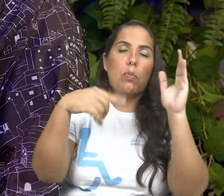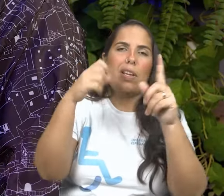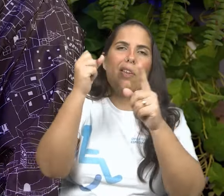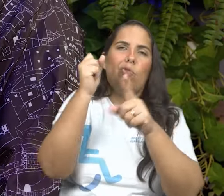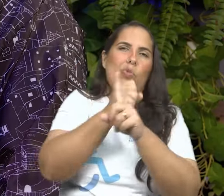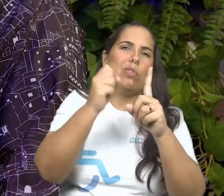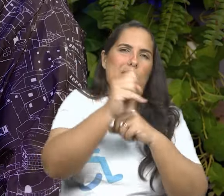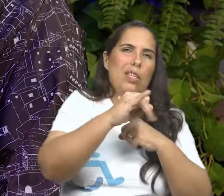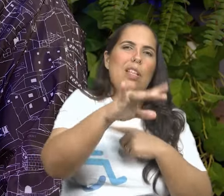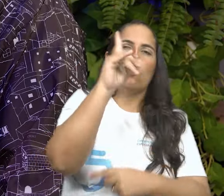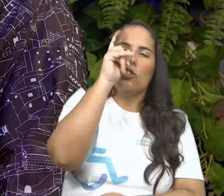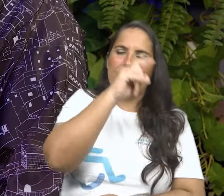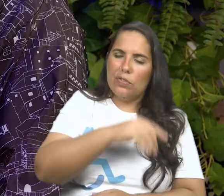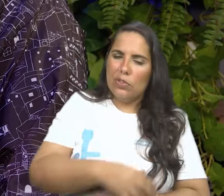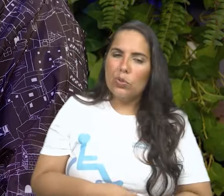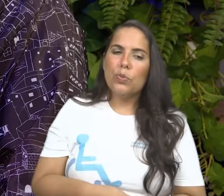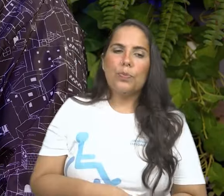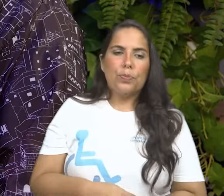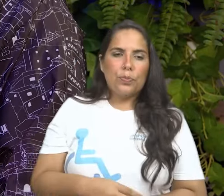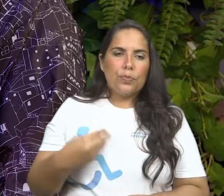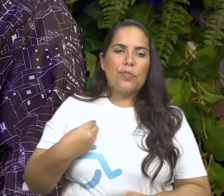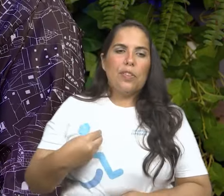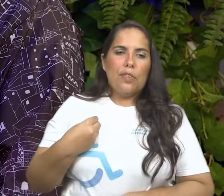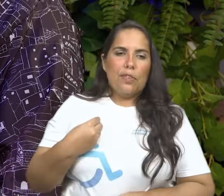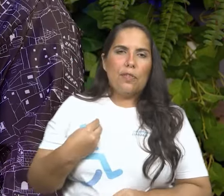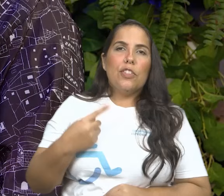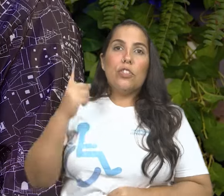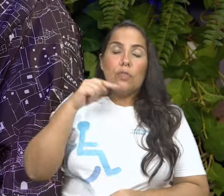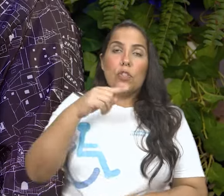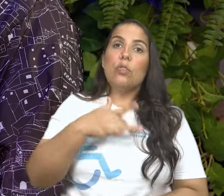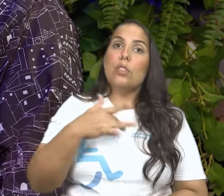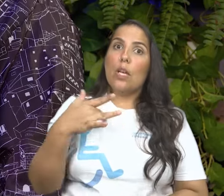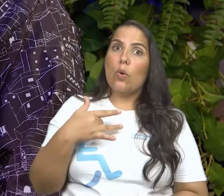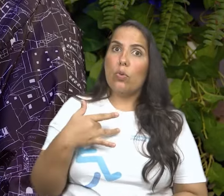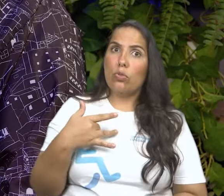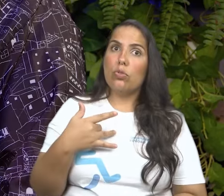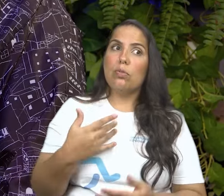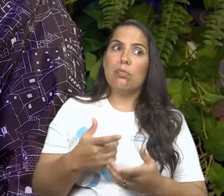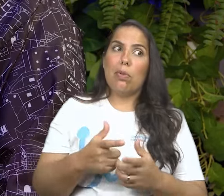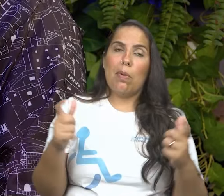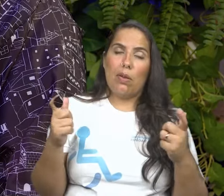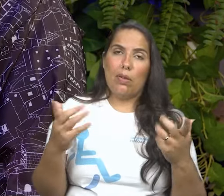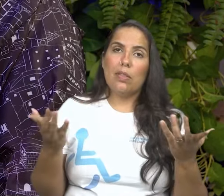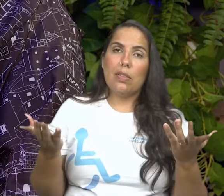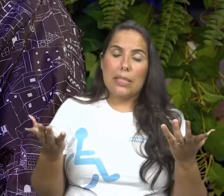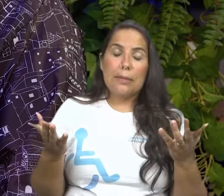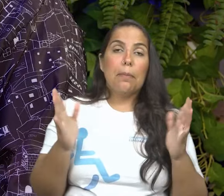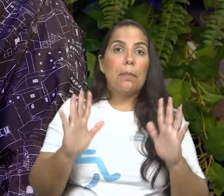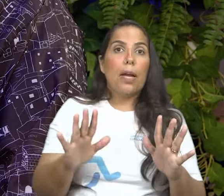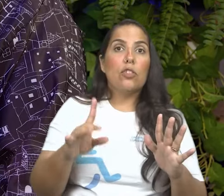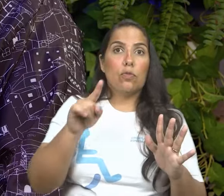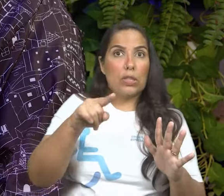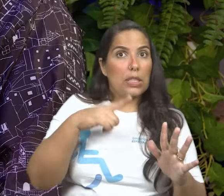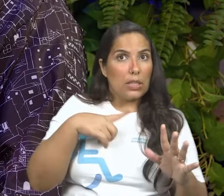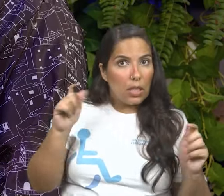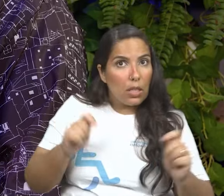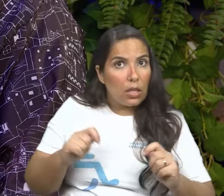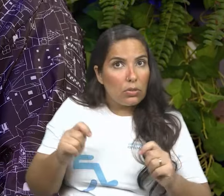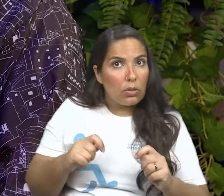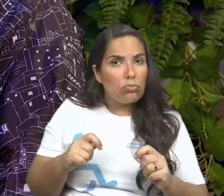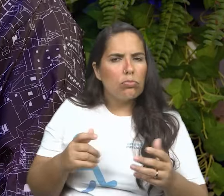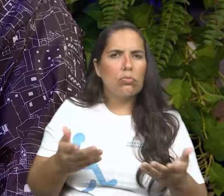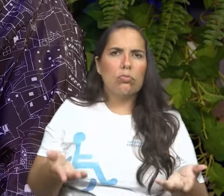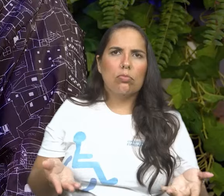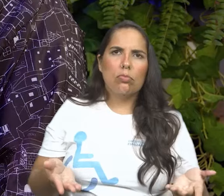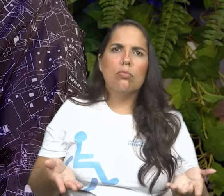é difícil é difícil acesso a grande massa mas você que tem condição